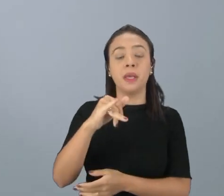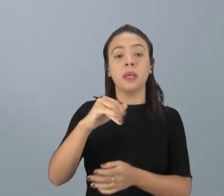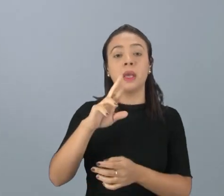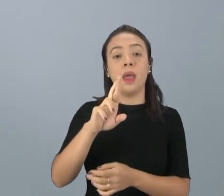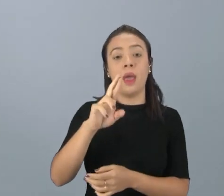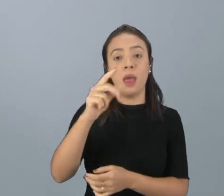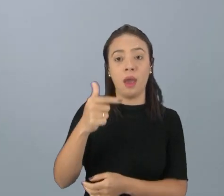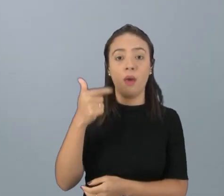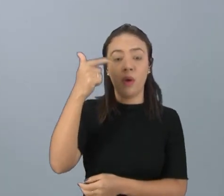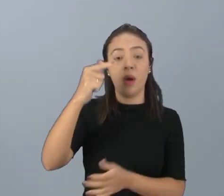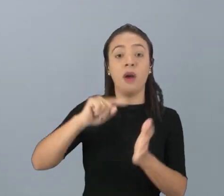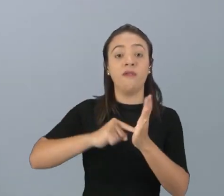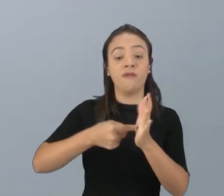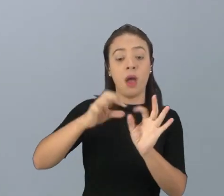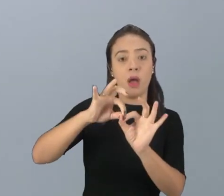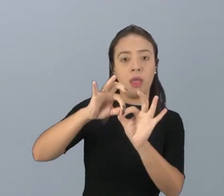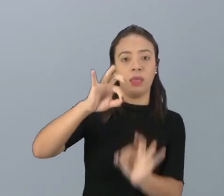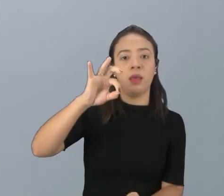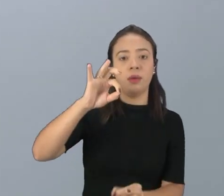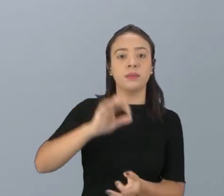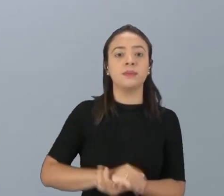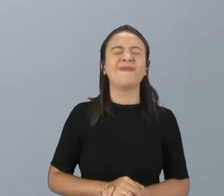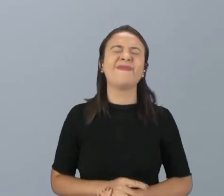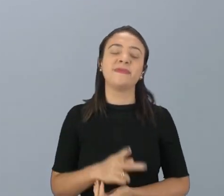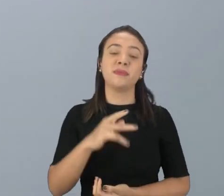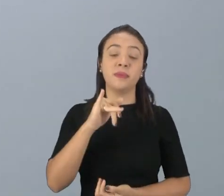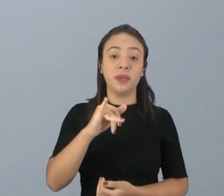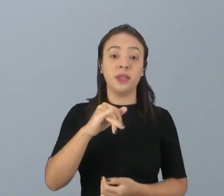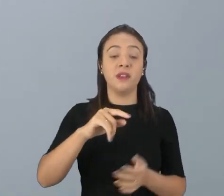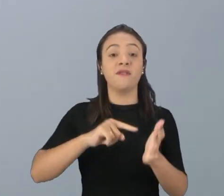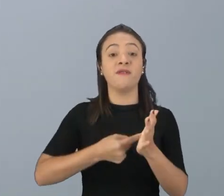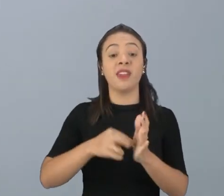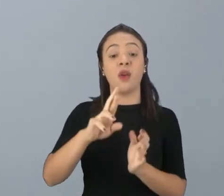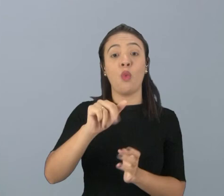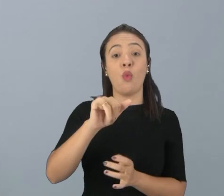πr² vezes h, ou seja, π